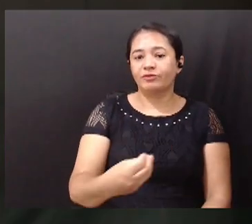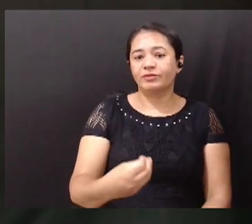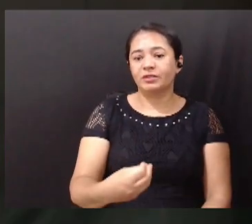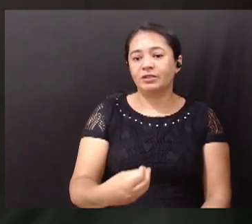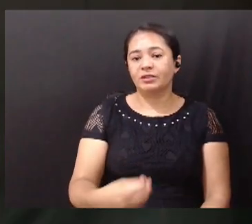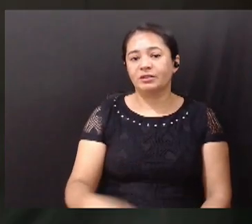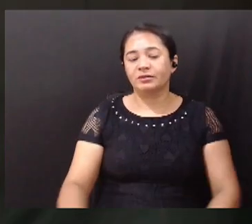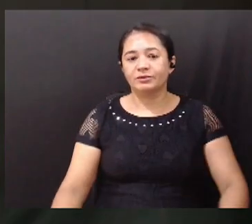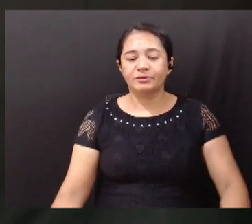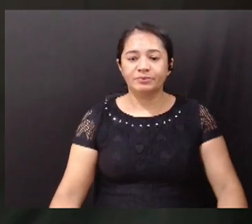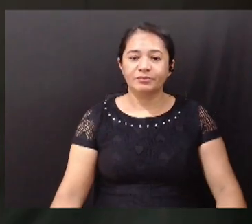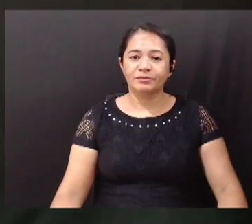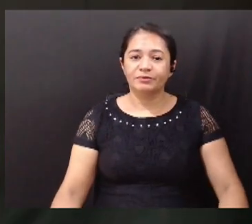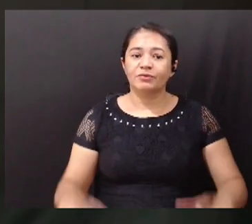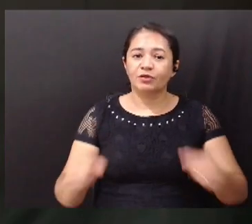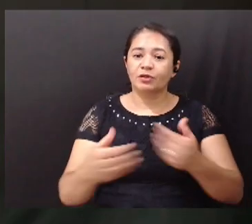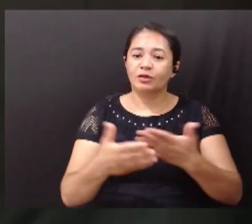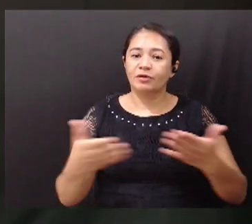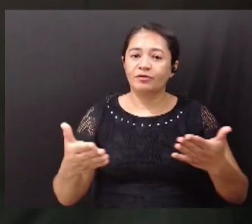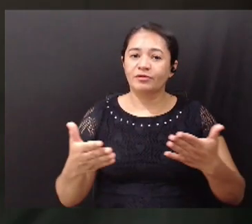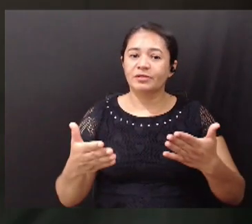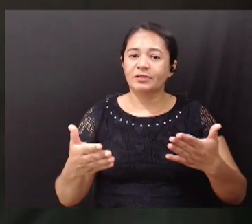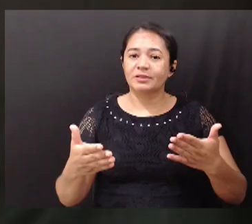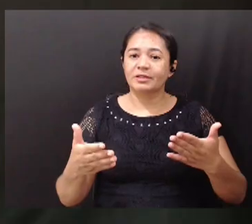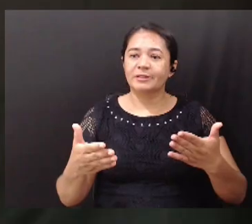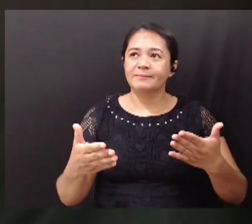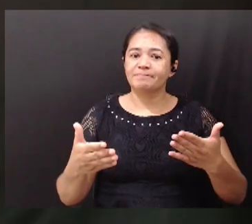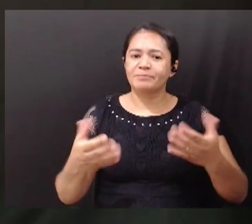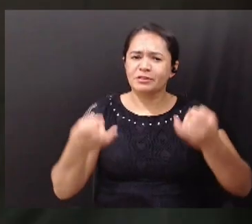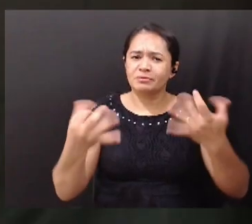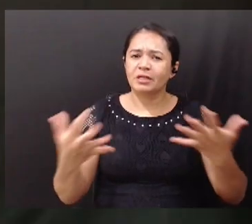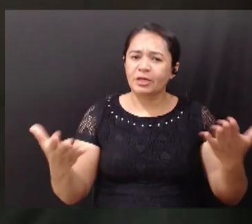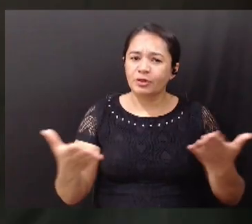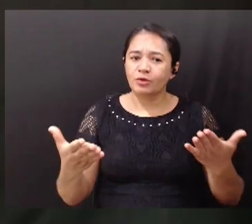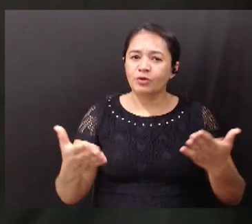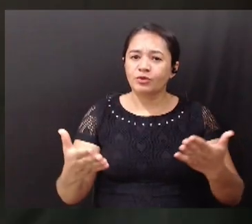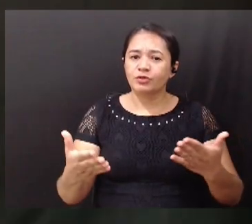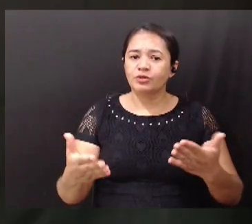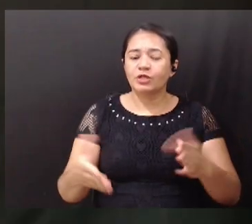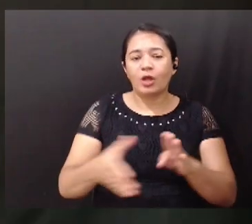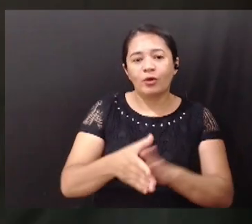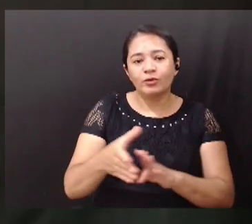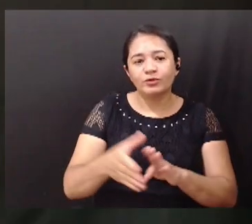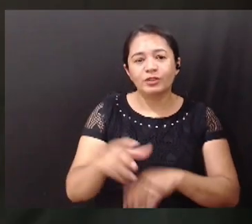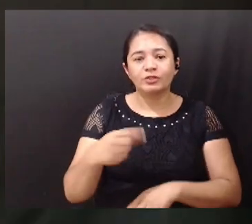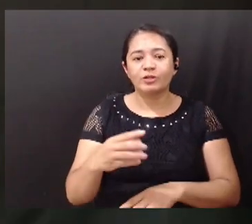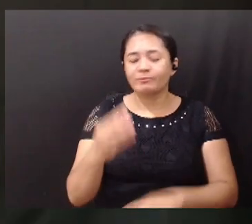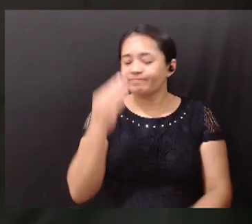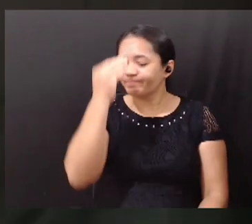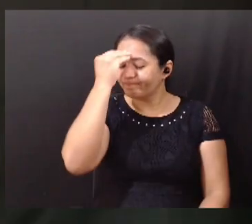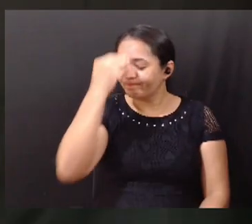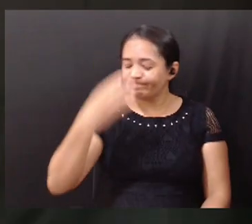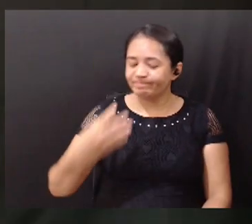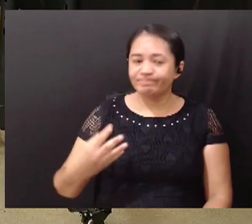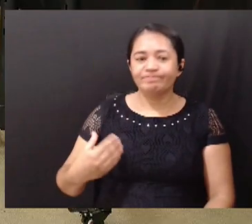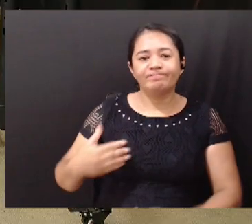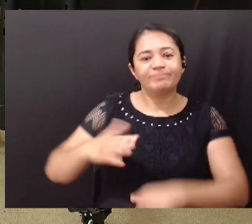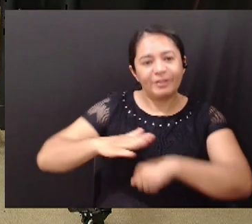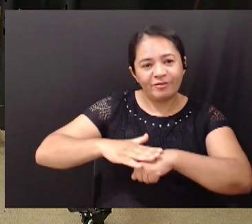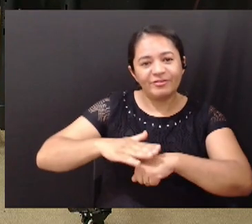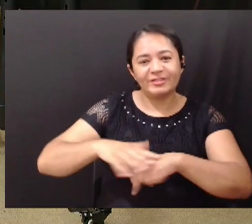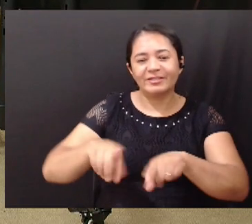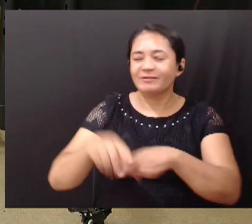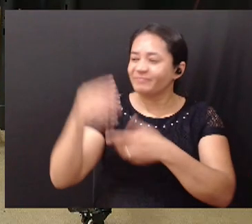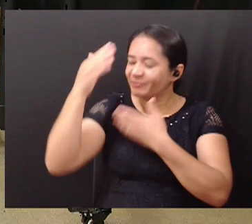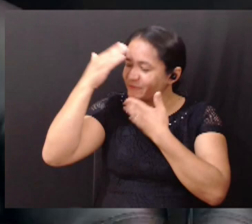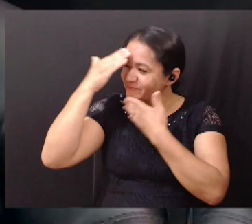vocês passaram aqui são ensinamentos que a gente pode guardar e levar para a vida toda, guardar e executar. Obrigada, Maísa, pela sua participação,